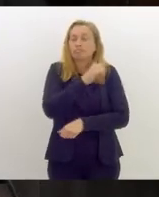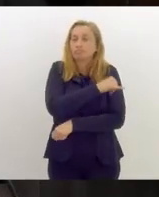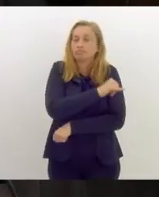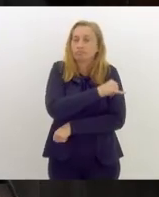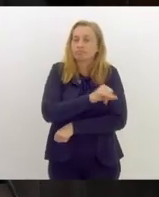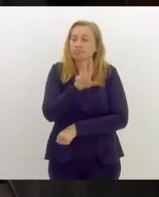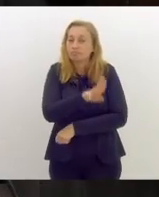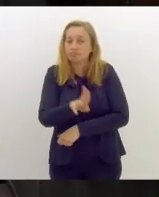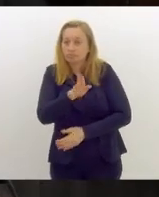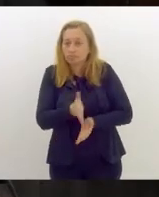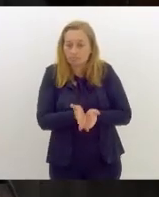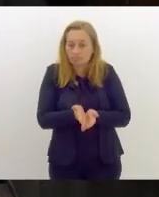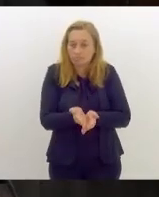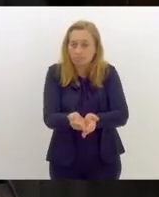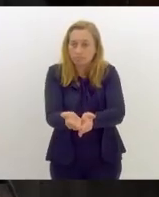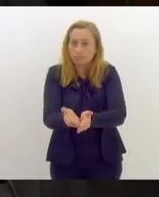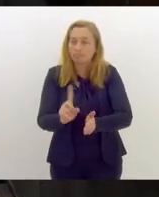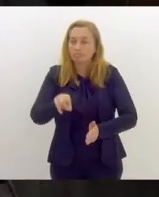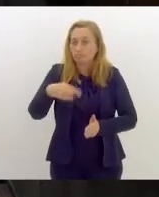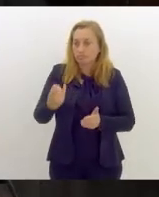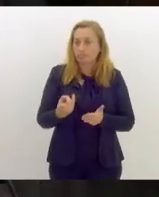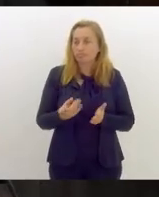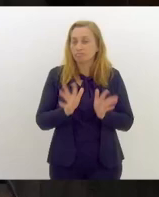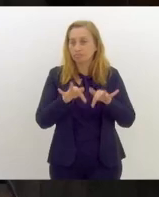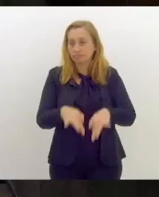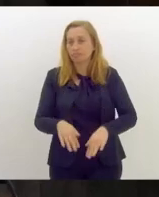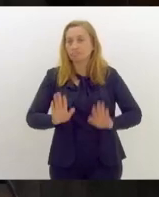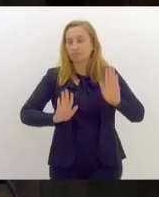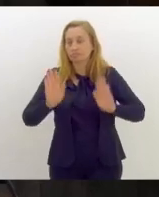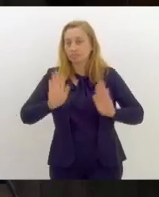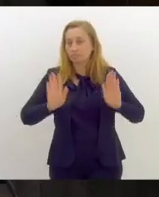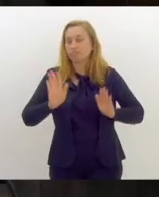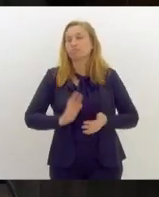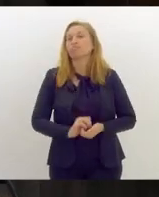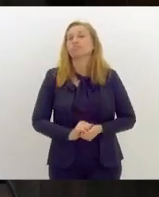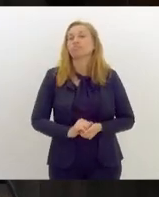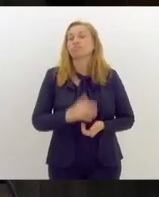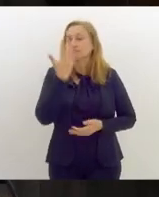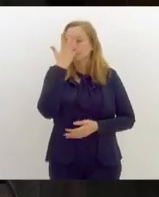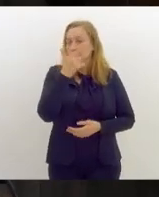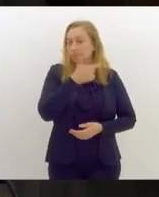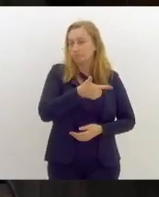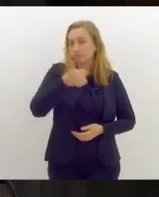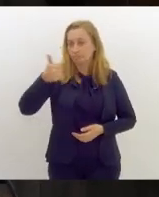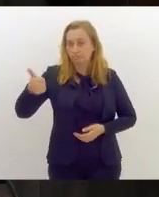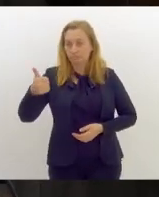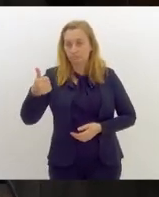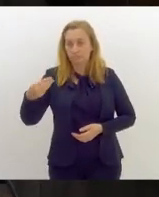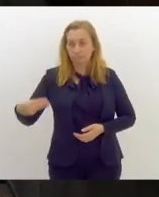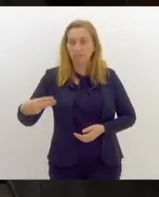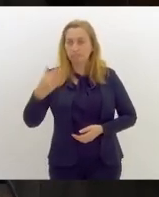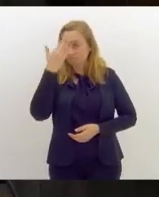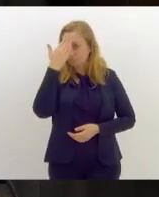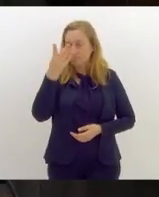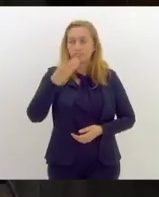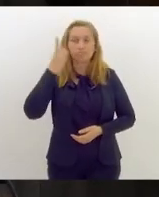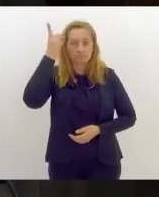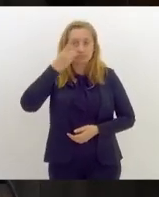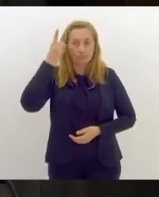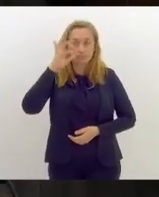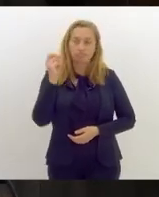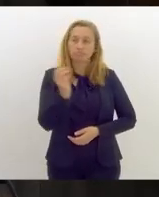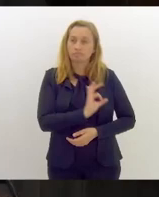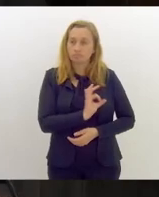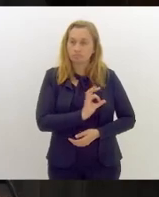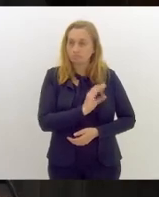que são usuário de barcas depois que a concessão for inspirada em fevereiro de 2023 Obrigado Deputado da Mata Rocha